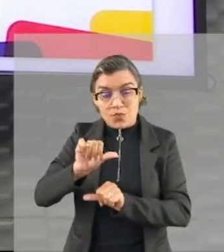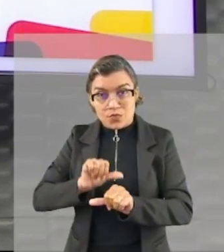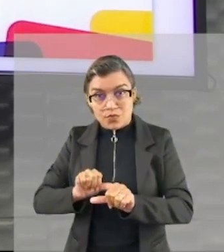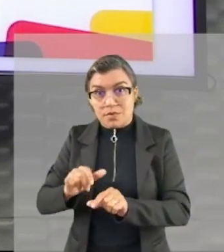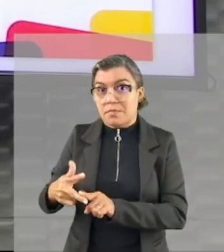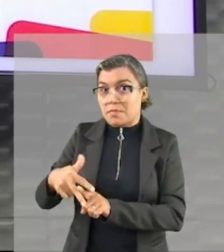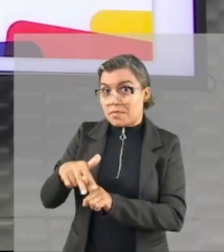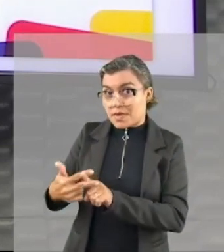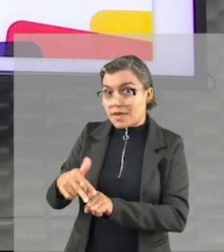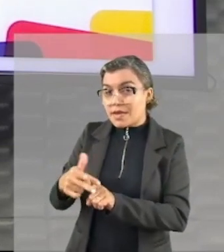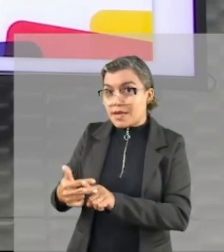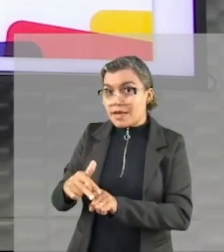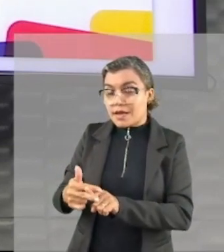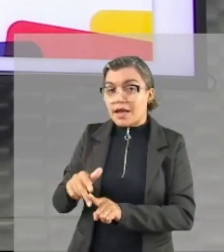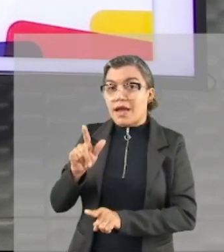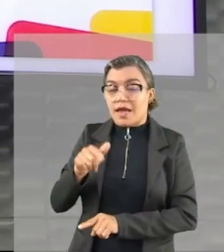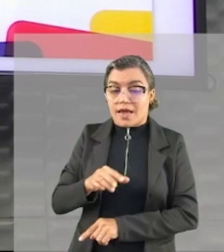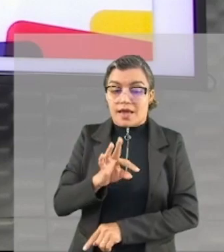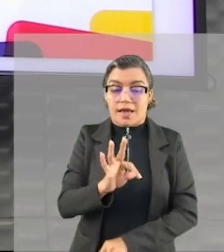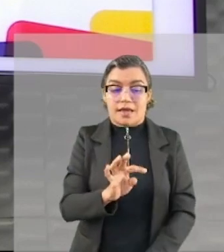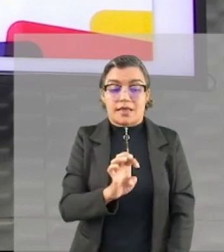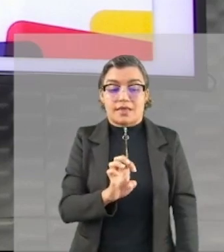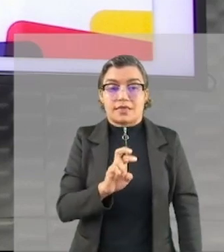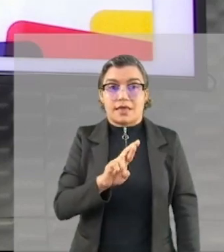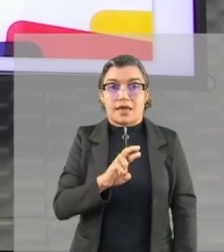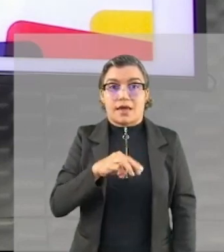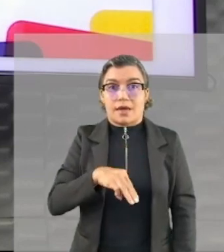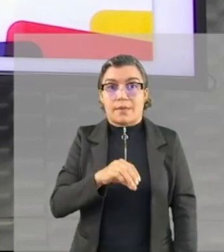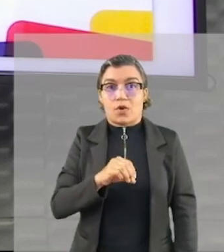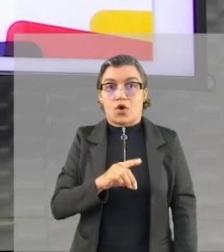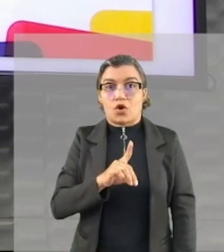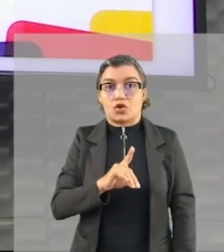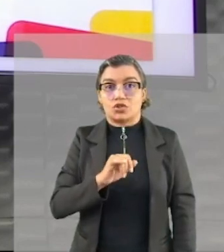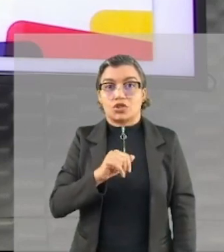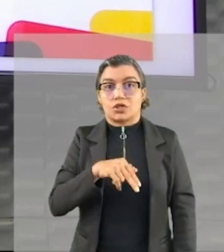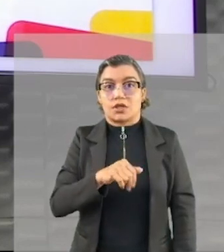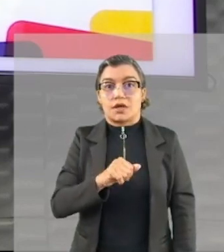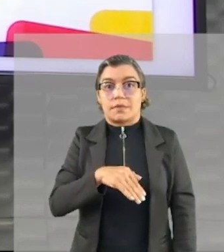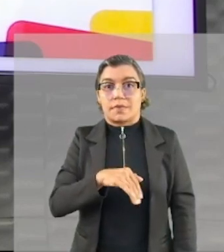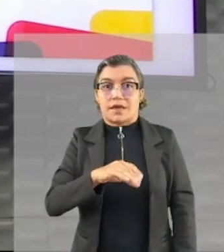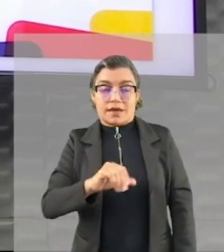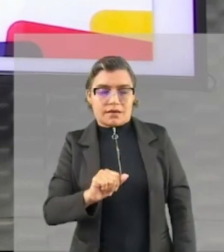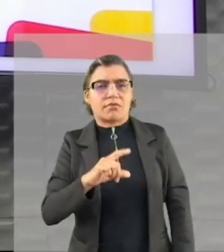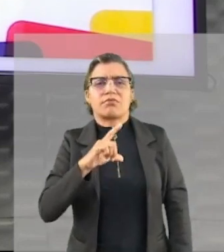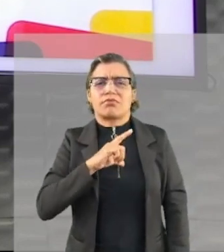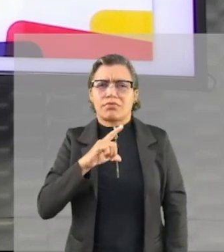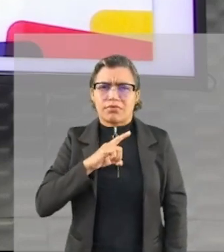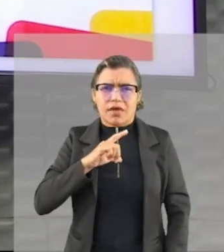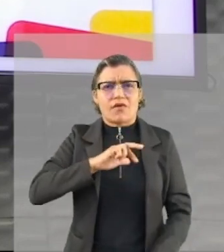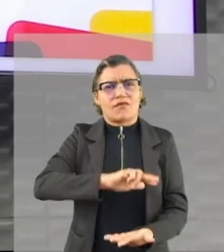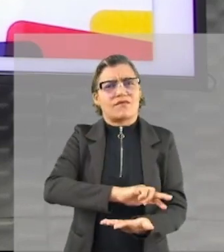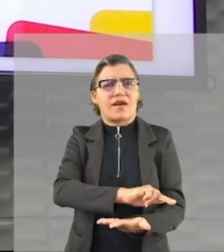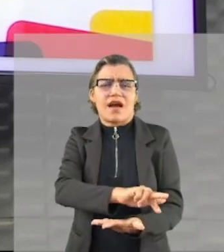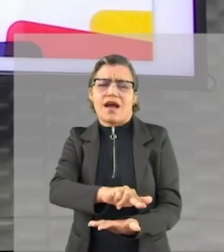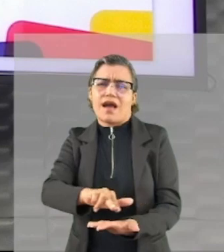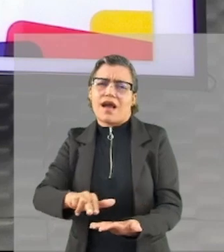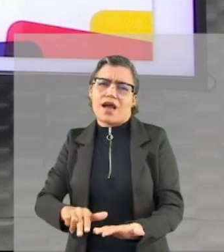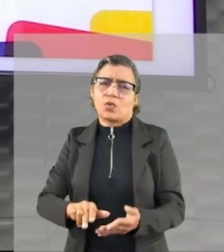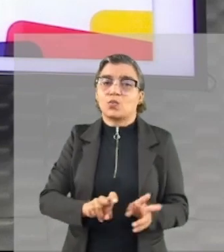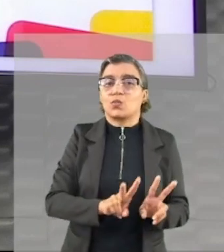mecânica, que nós chamamos de termodinâmica. Nós temos aí várias coisas,